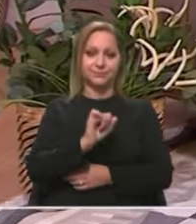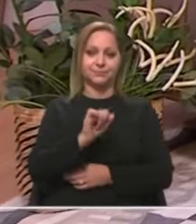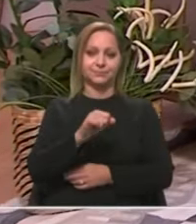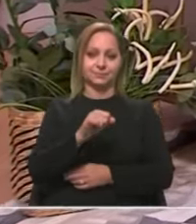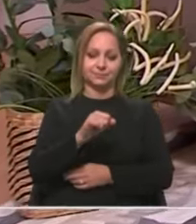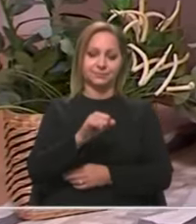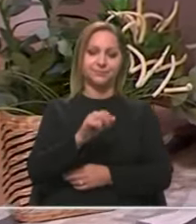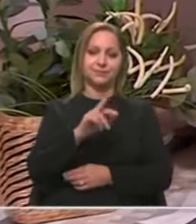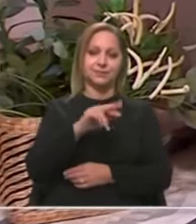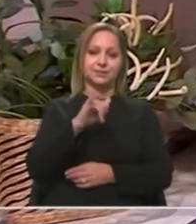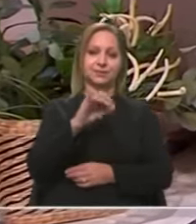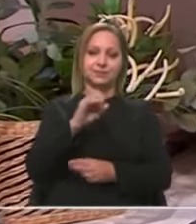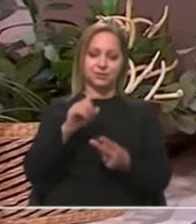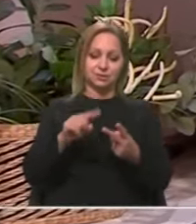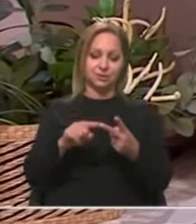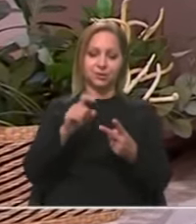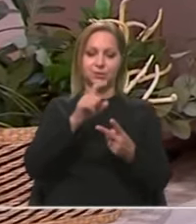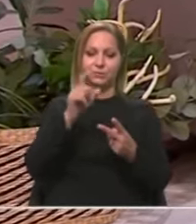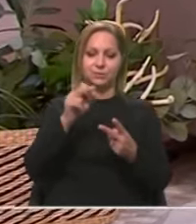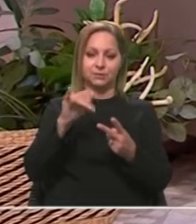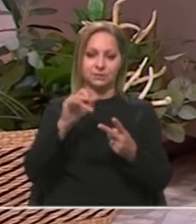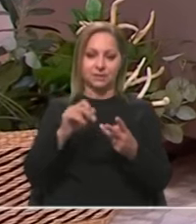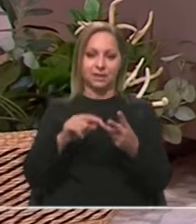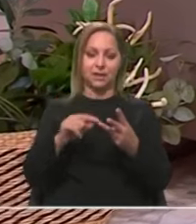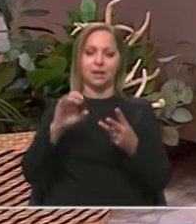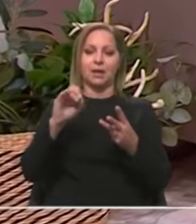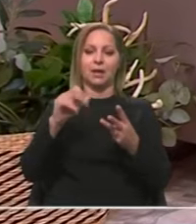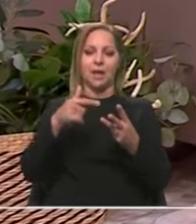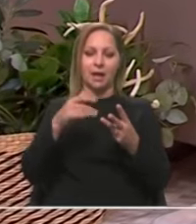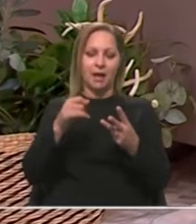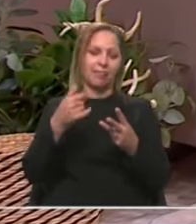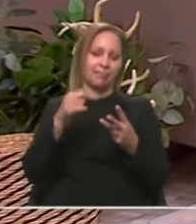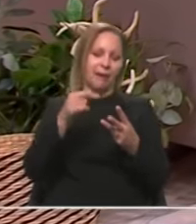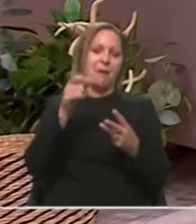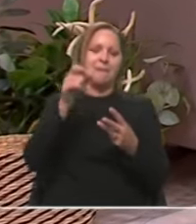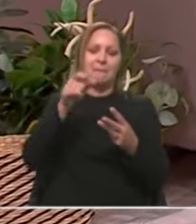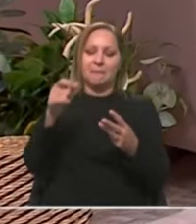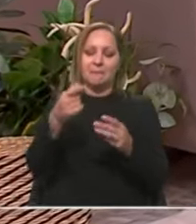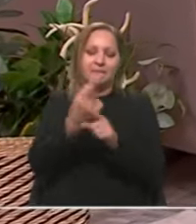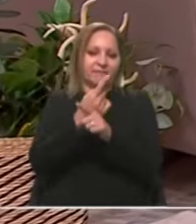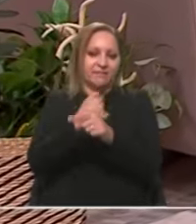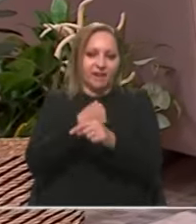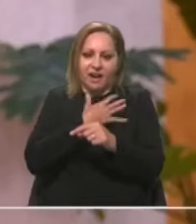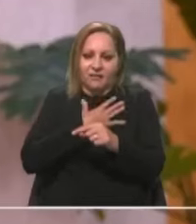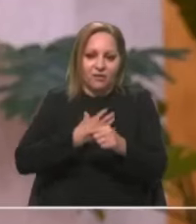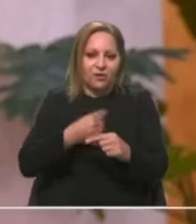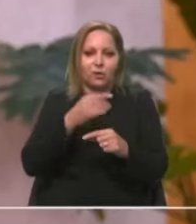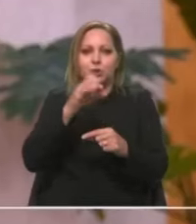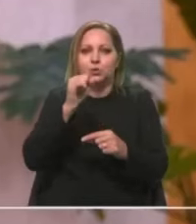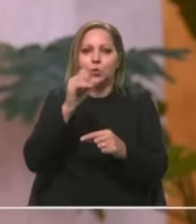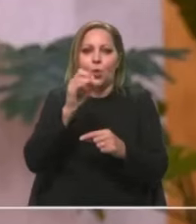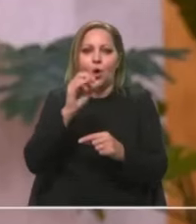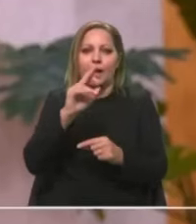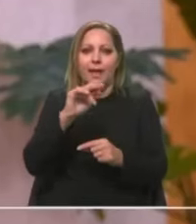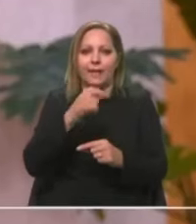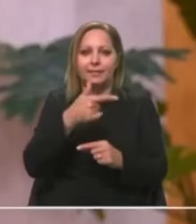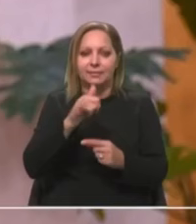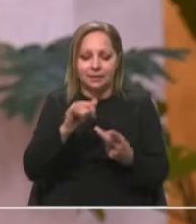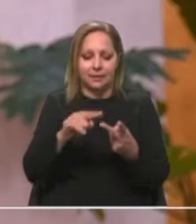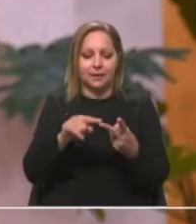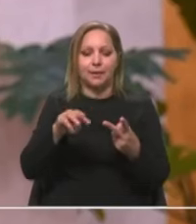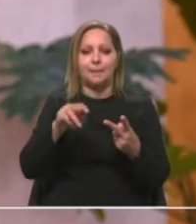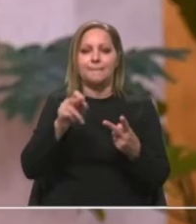Sim, o Chico, a Zaya, a Cátia são maravilhosas, mas depois tem outras pessoas que eu também gosto muito. Eu gosto muito da Gorete, gosto da